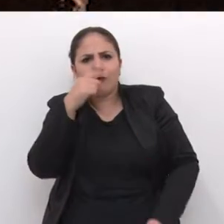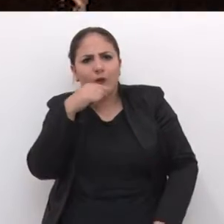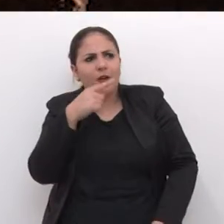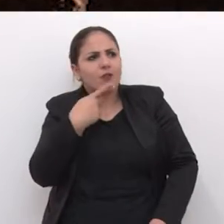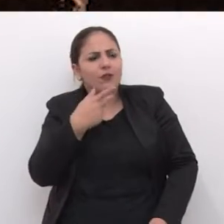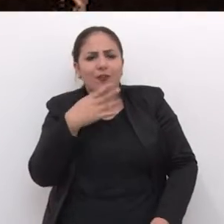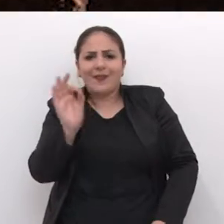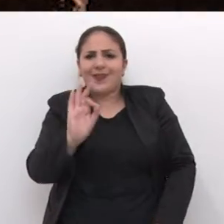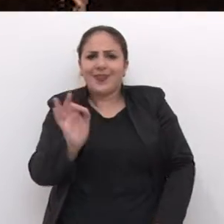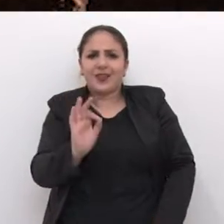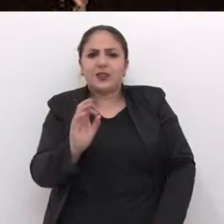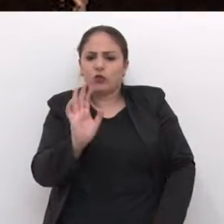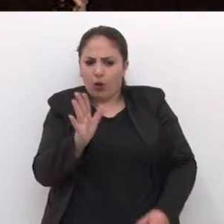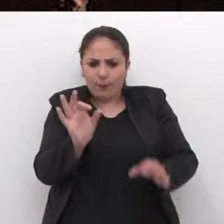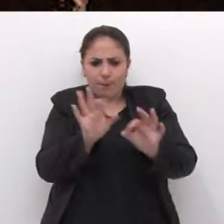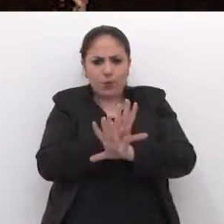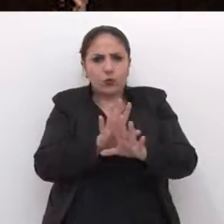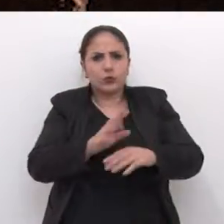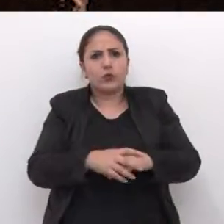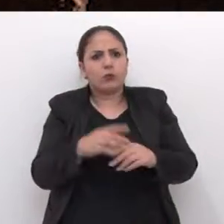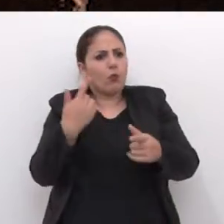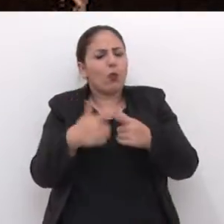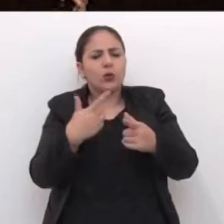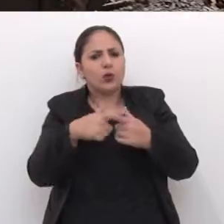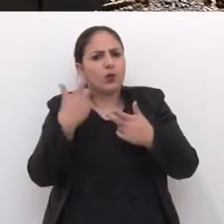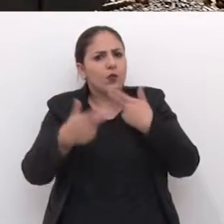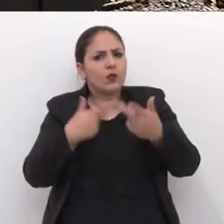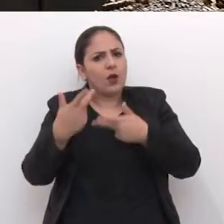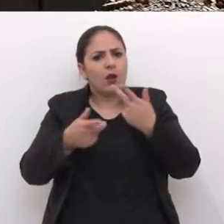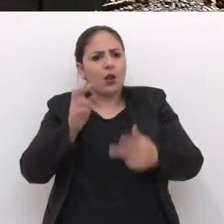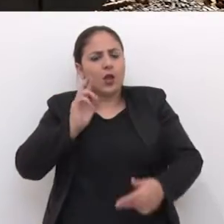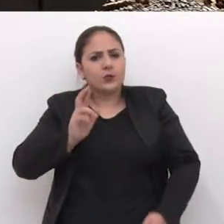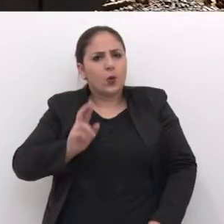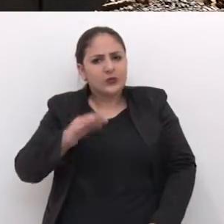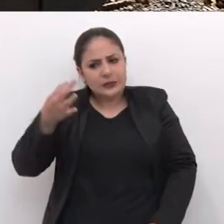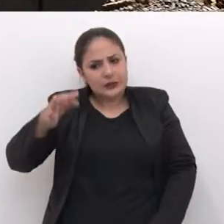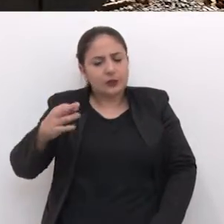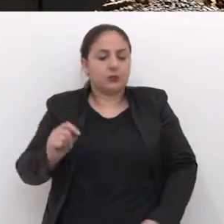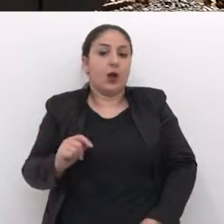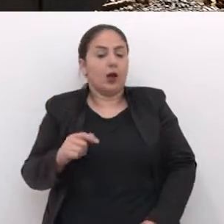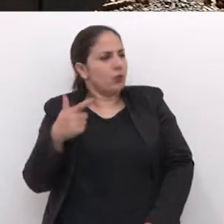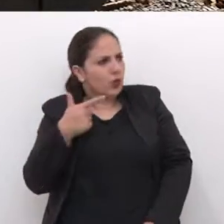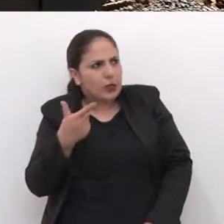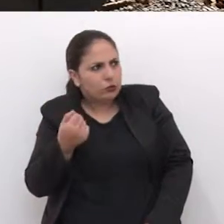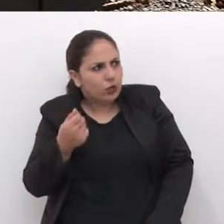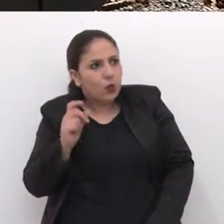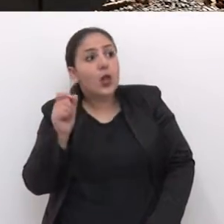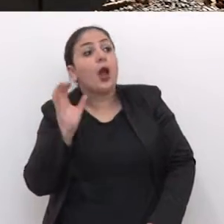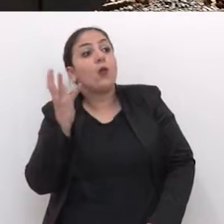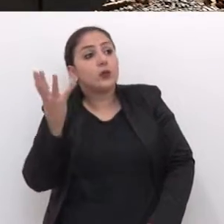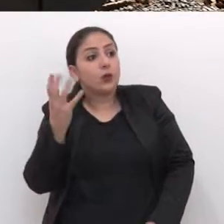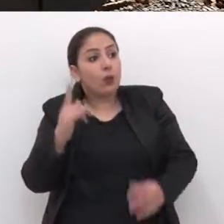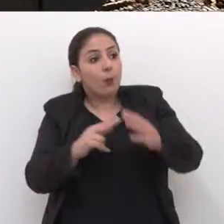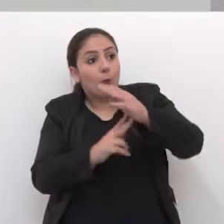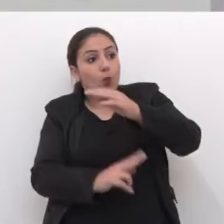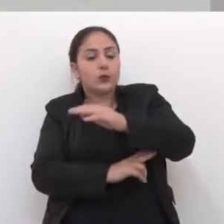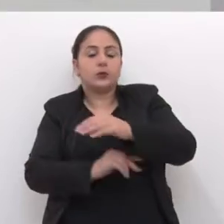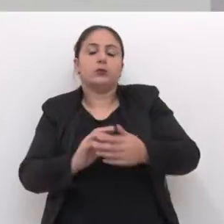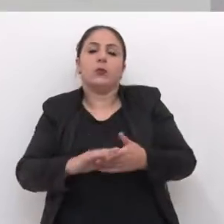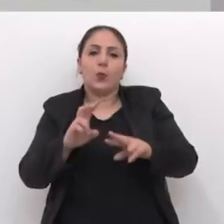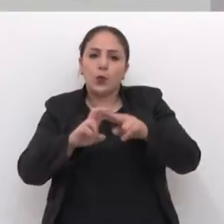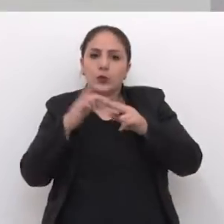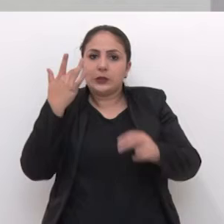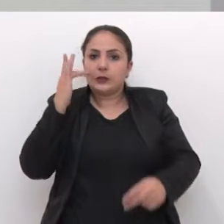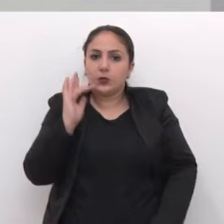está falho, porque num dia isso aqui já era para estar pronto. Por que eles não dizem aqui as respostas corretas? Ah, não tem dinheiro, o que aconteceu